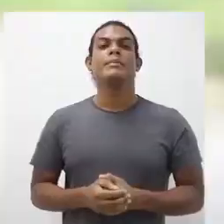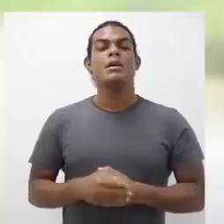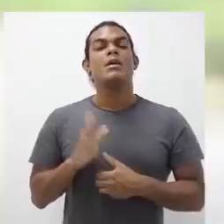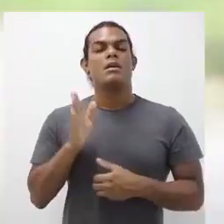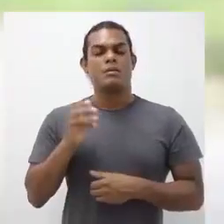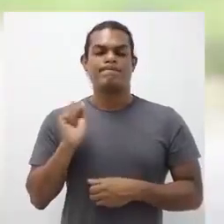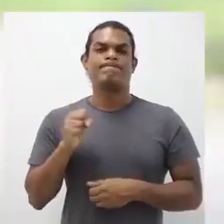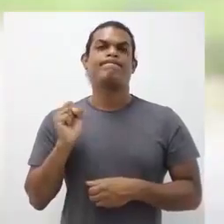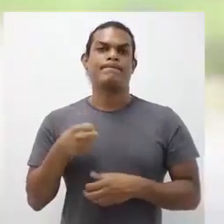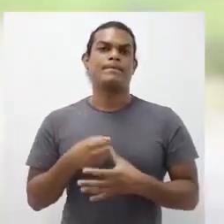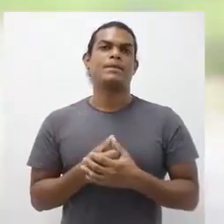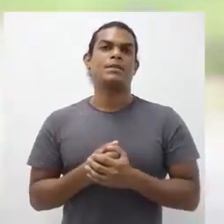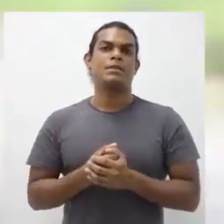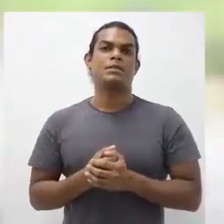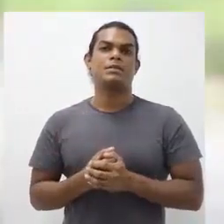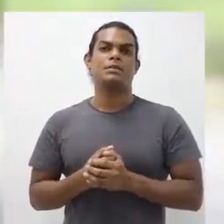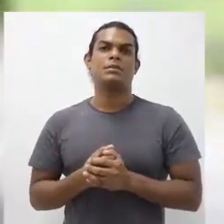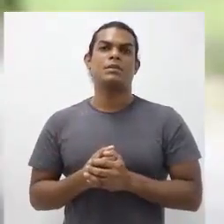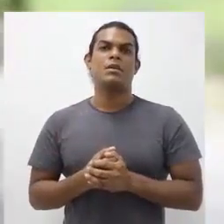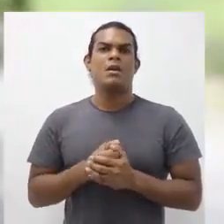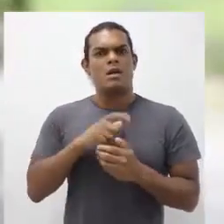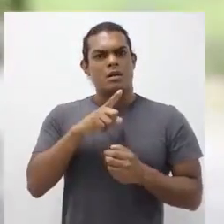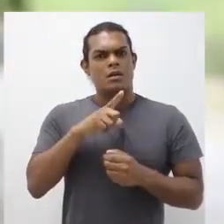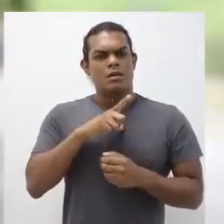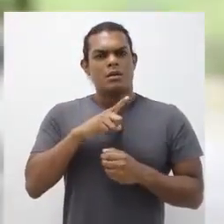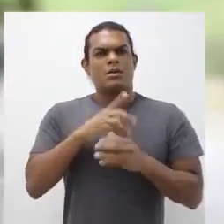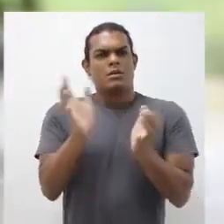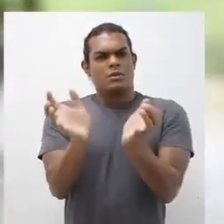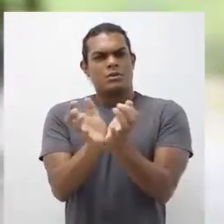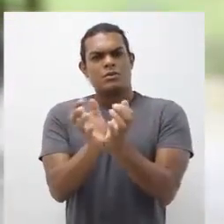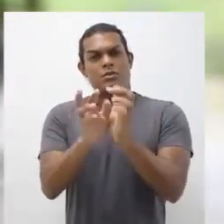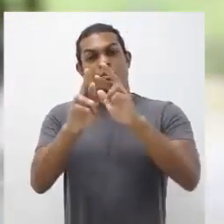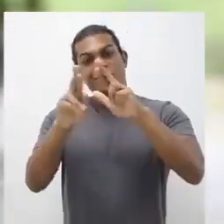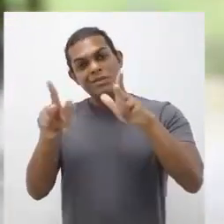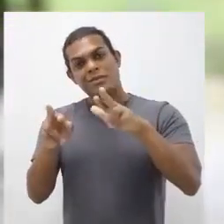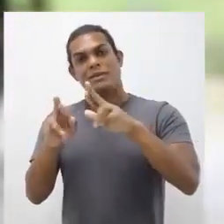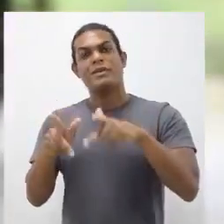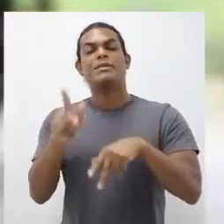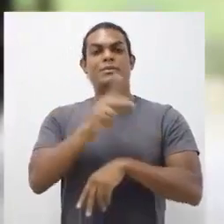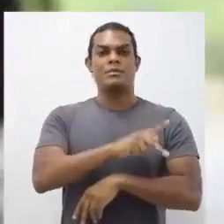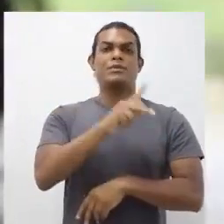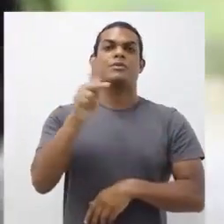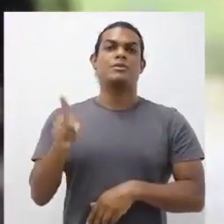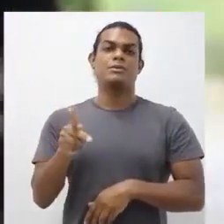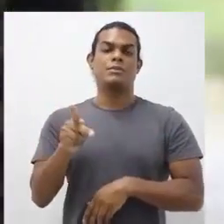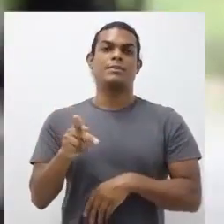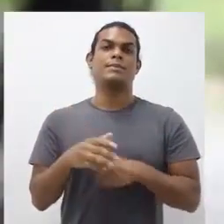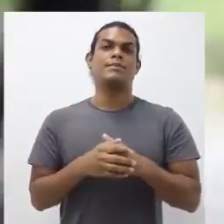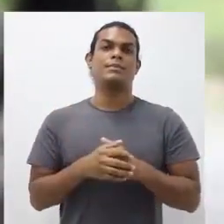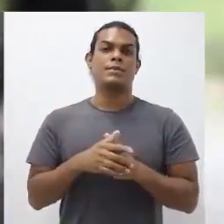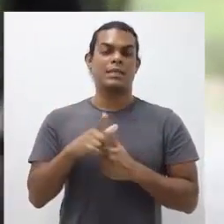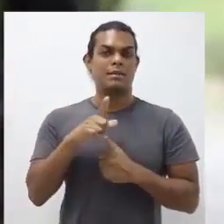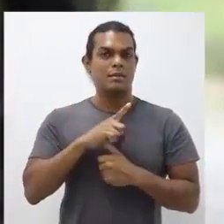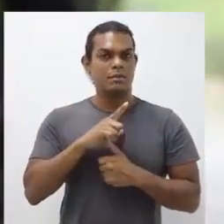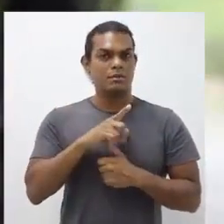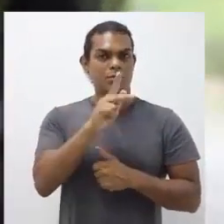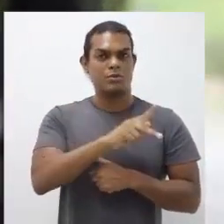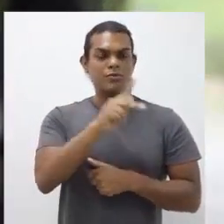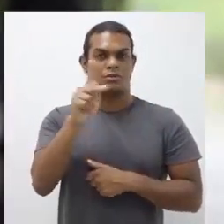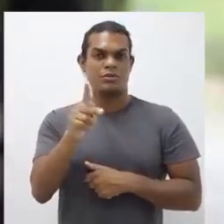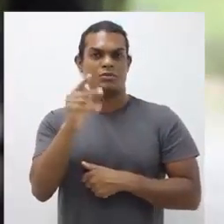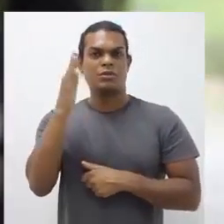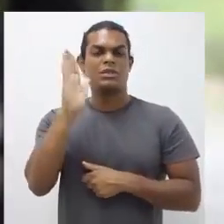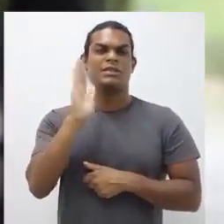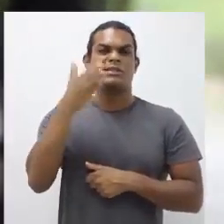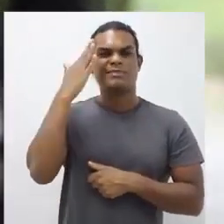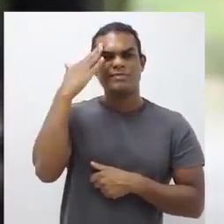interessante, Flávia. Nós temos sim, nós temos assim grupos diferenciados de professores, né? Nós temos o professor que ele tem